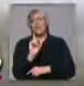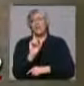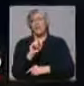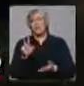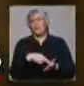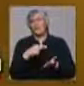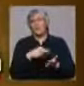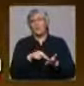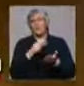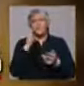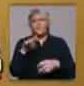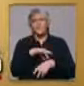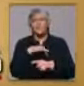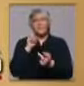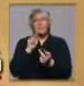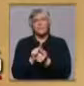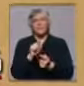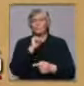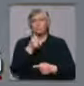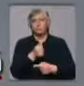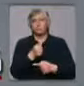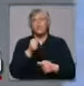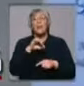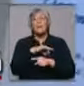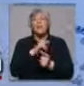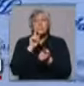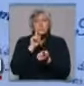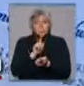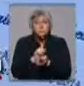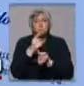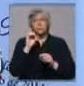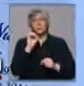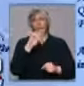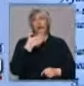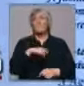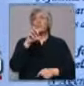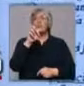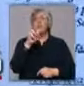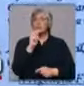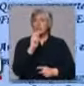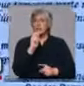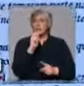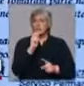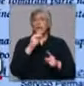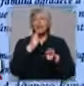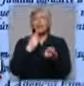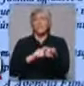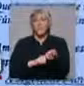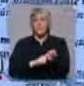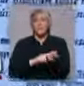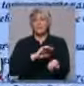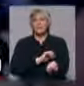ser observado por um médico. Nunca aconteceu. Com 83 anos, Hermenegildo Nunes tinha diabetes,